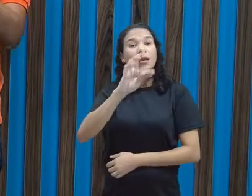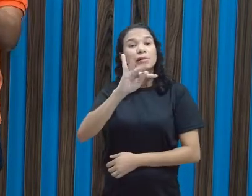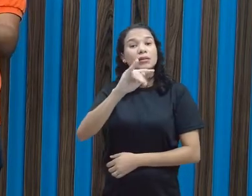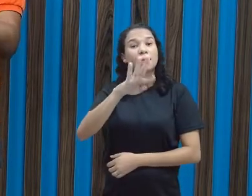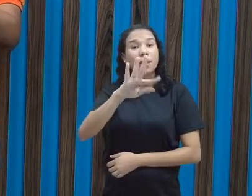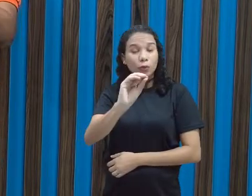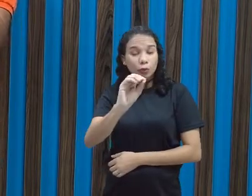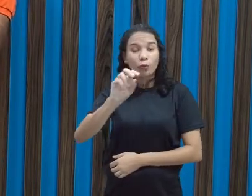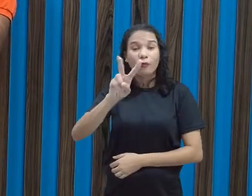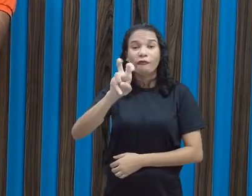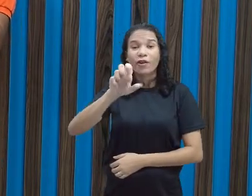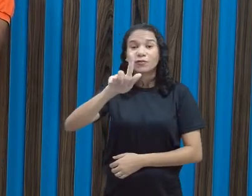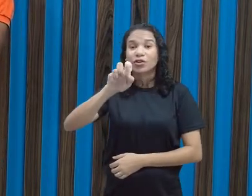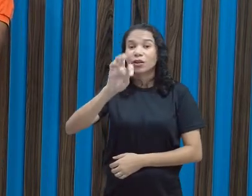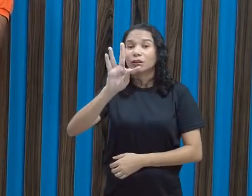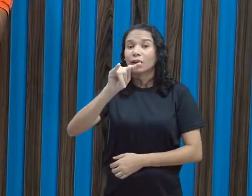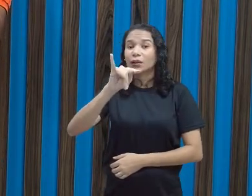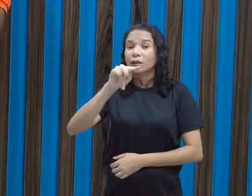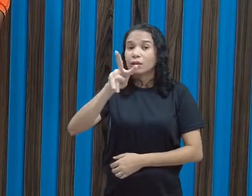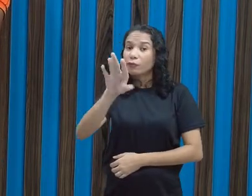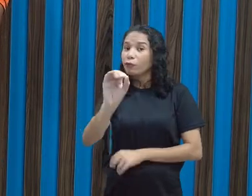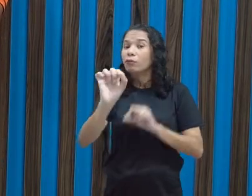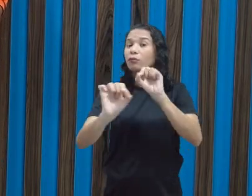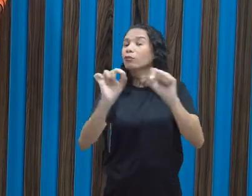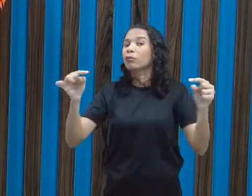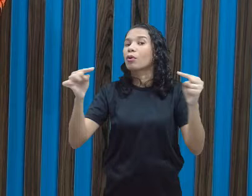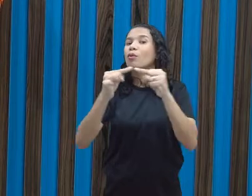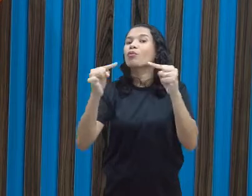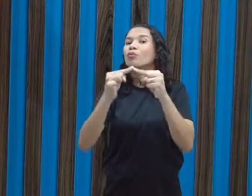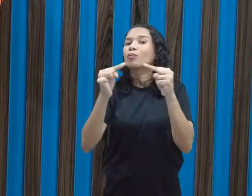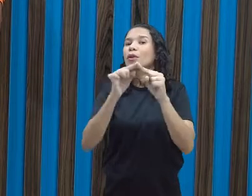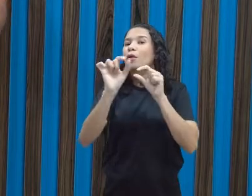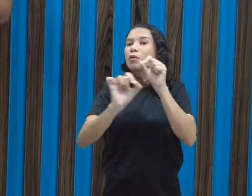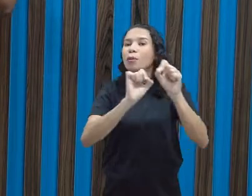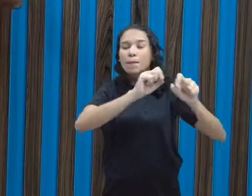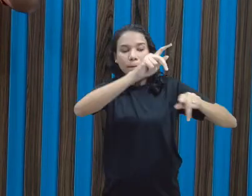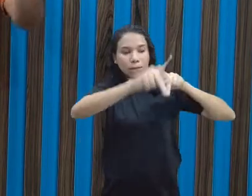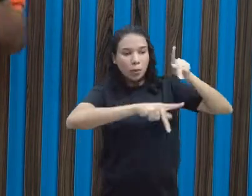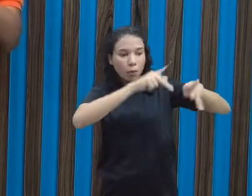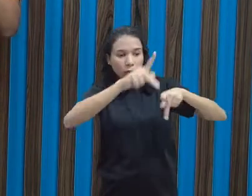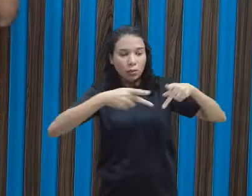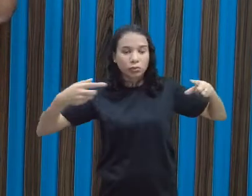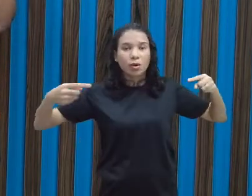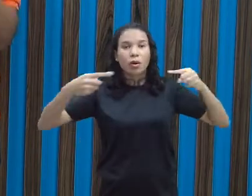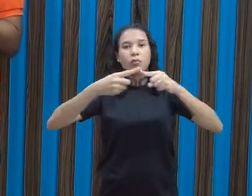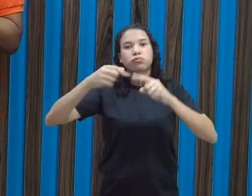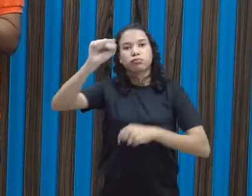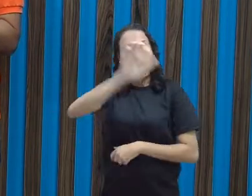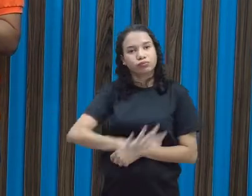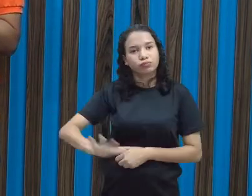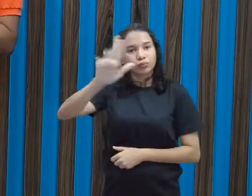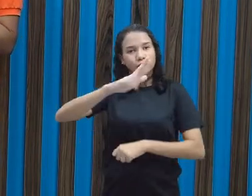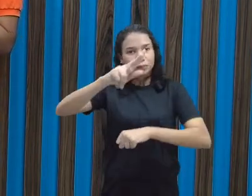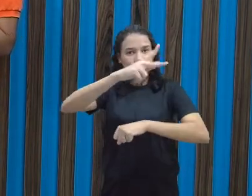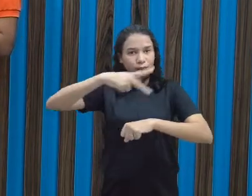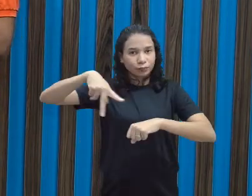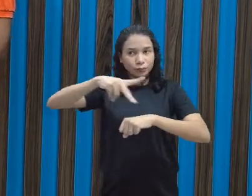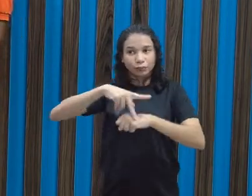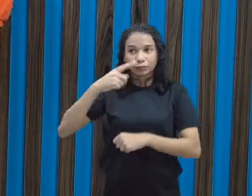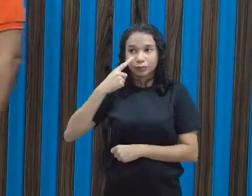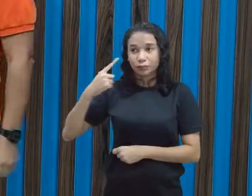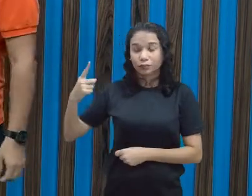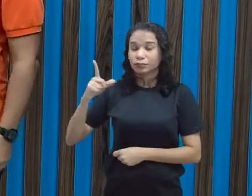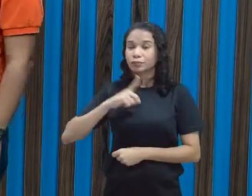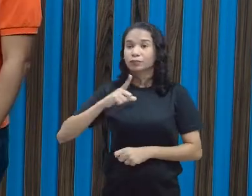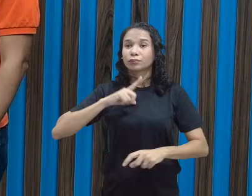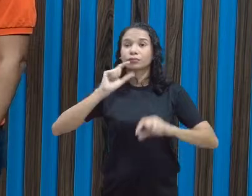ver com o crescimento da população total de um país. Né? Então, veja,